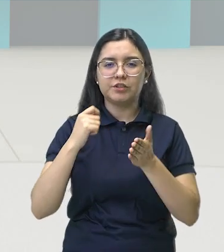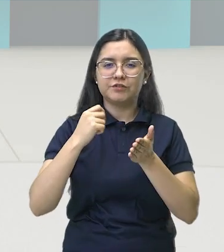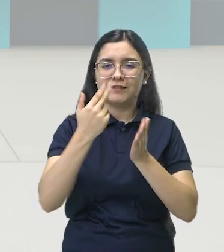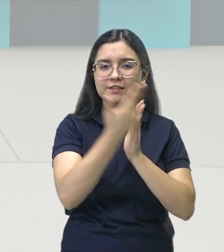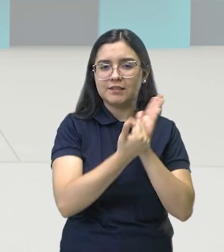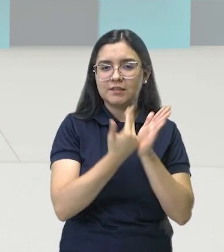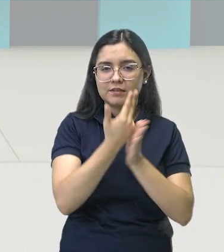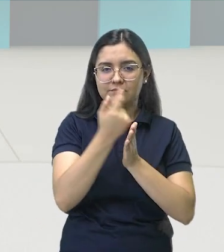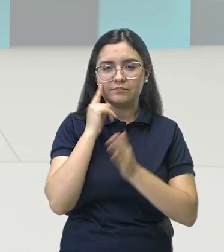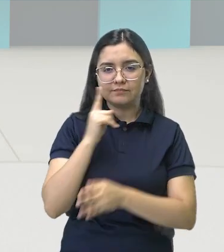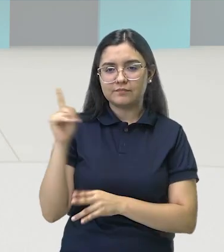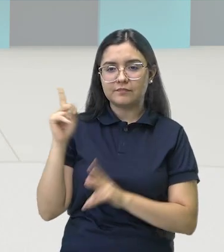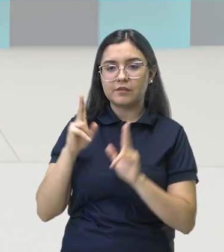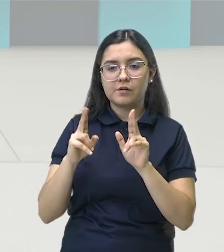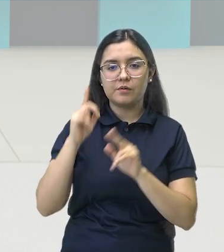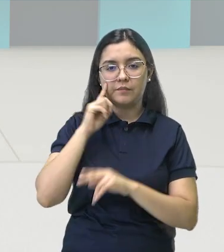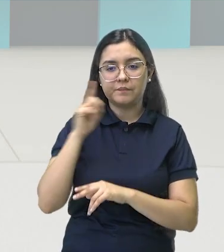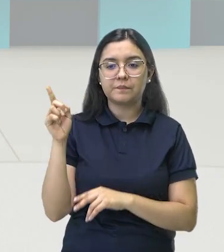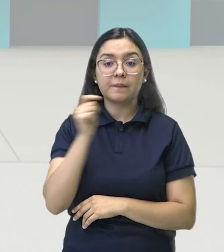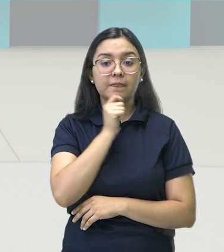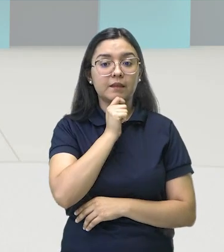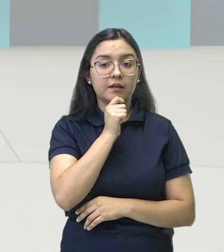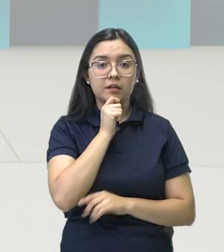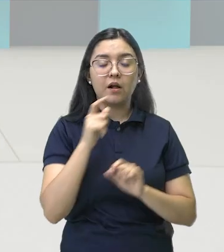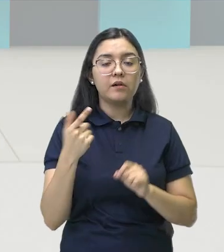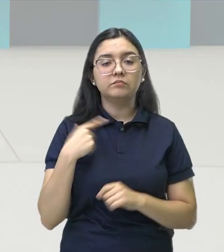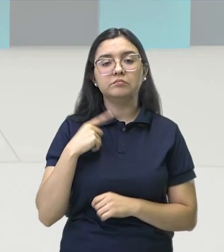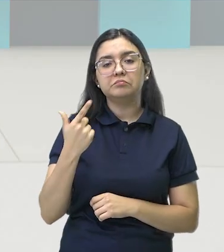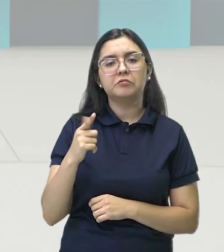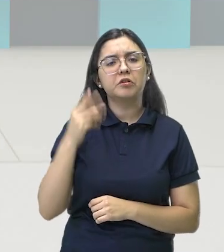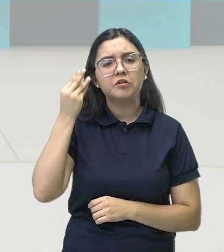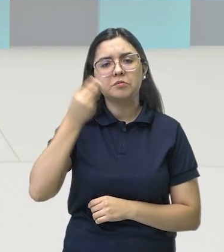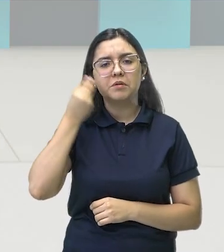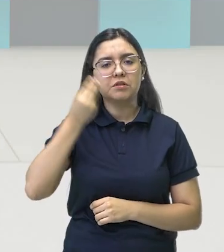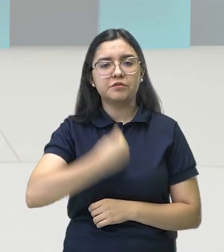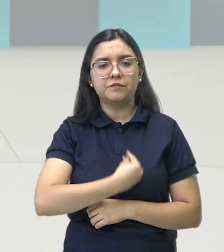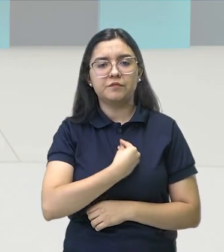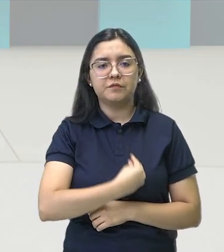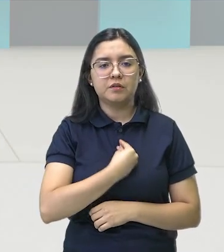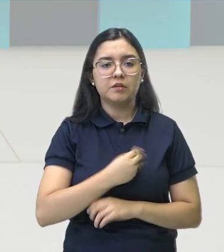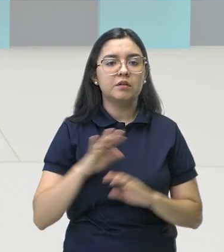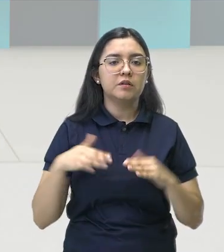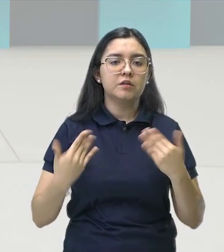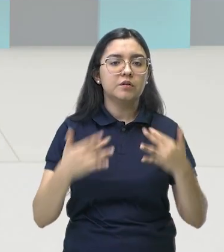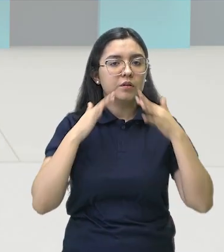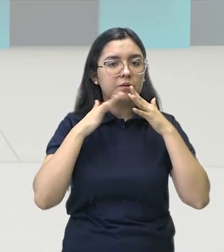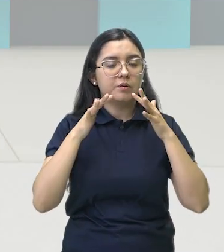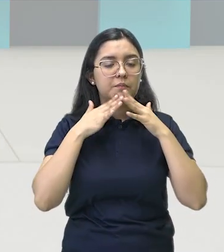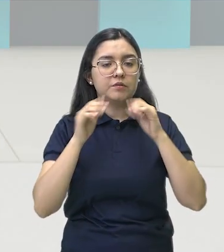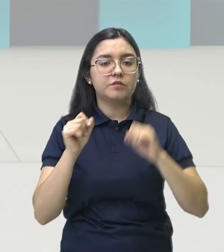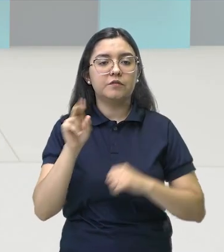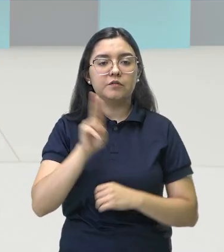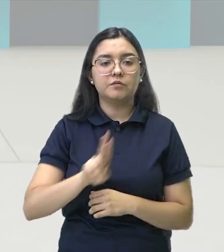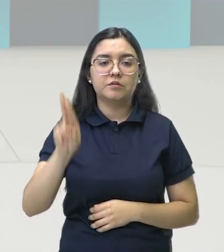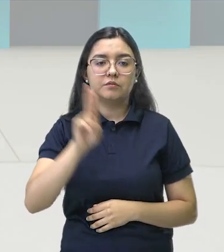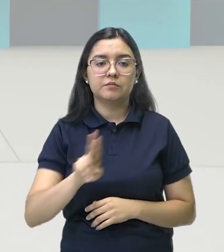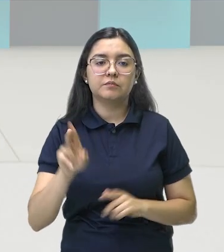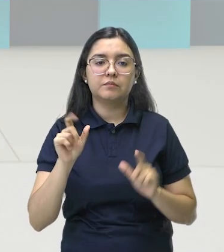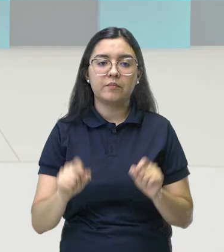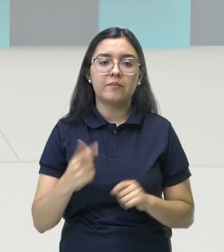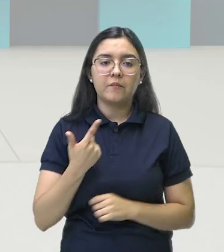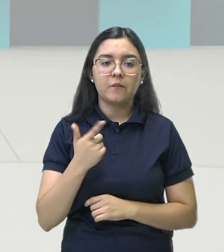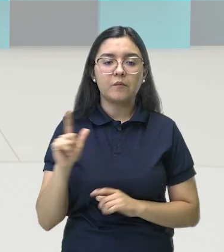desenhos, nós ainda não temos certas experiências de vida. E automaticamente nós vamos utilizar um